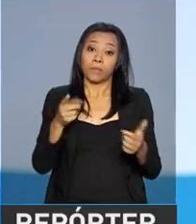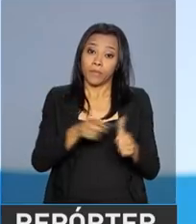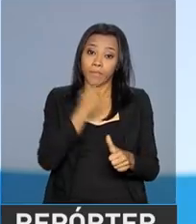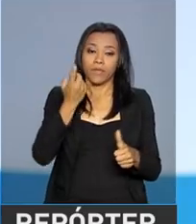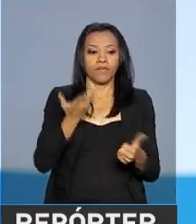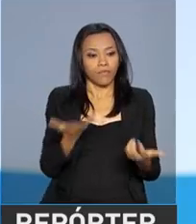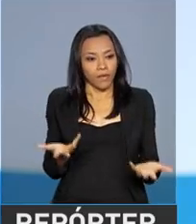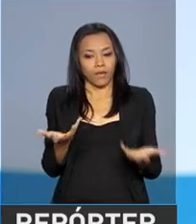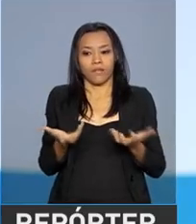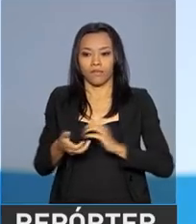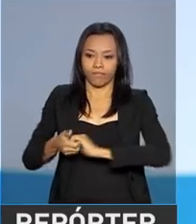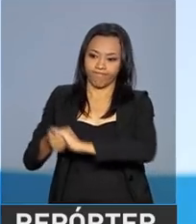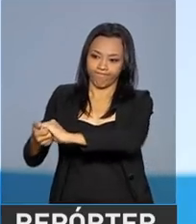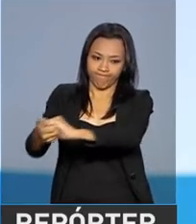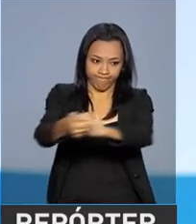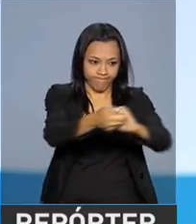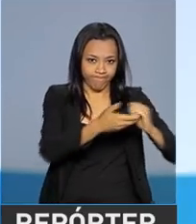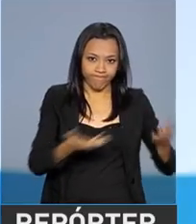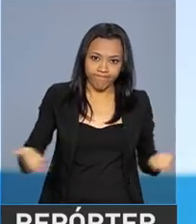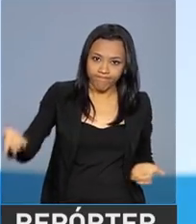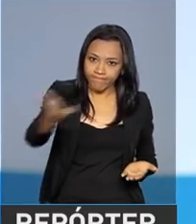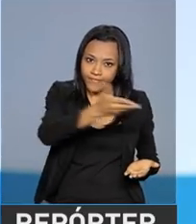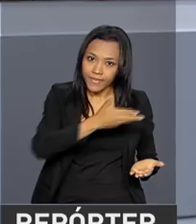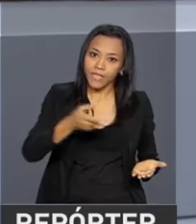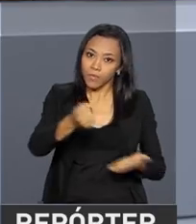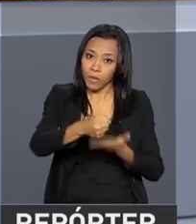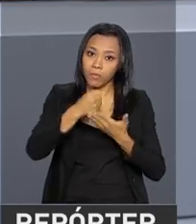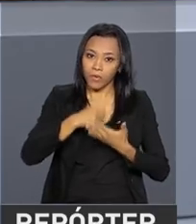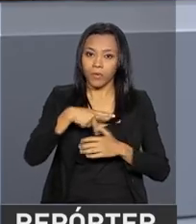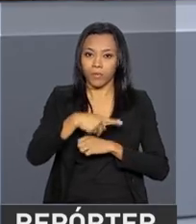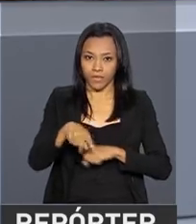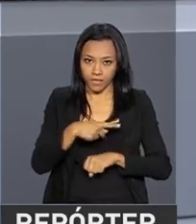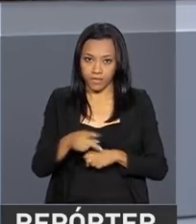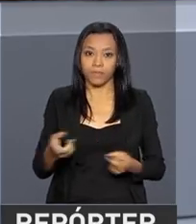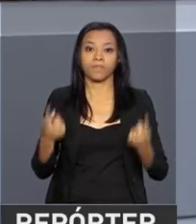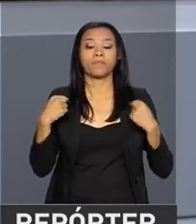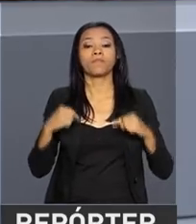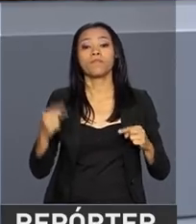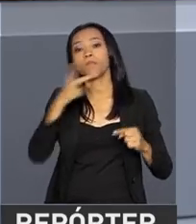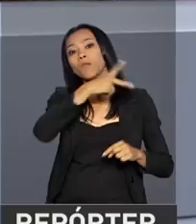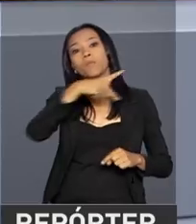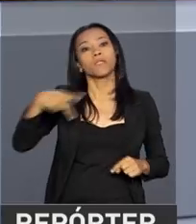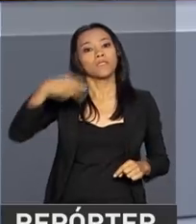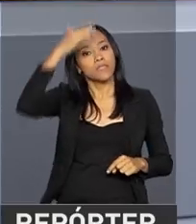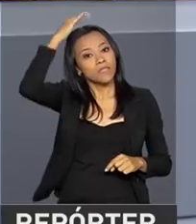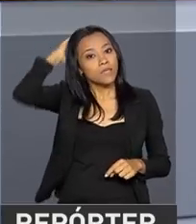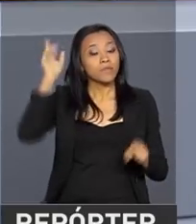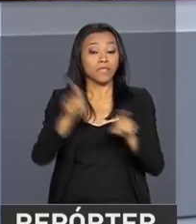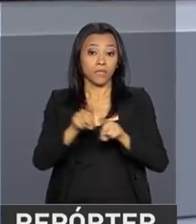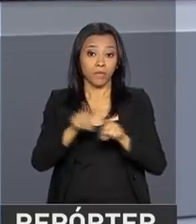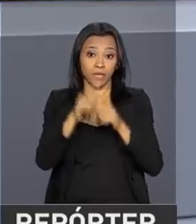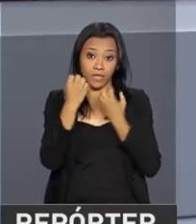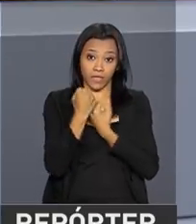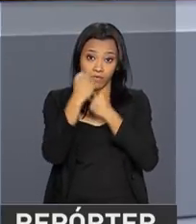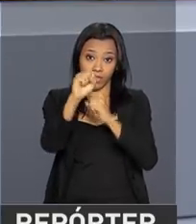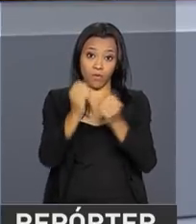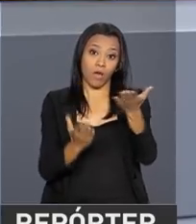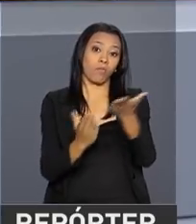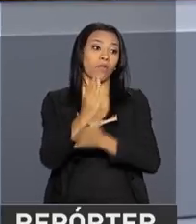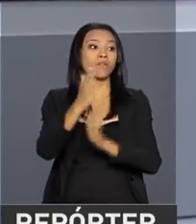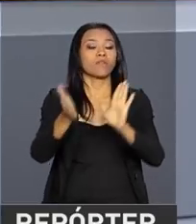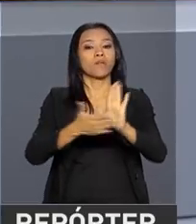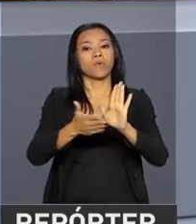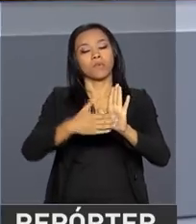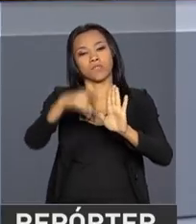pela colaboração que dão ao nosso país o presidente michel temer também defendeu a aprovação da reforma da previdência